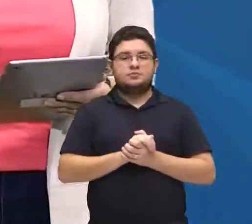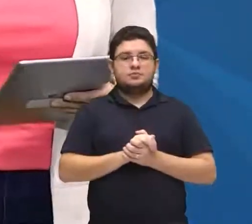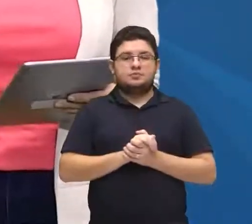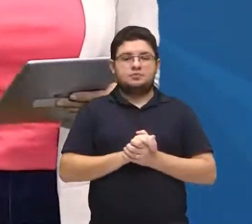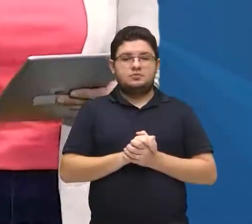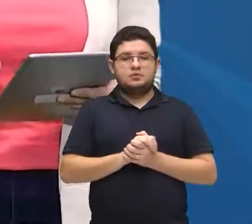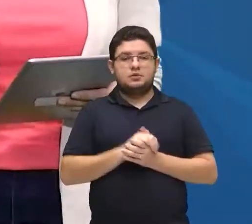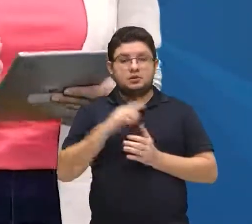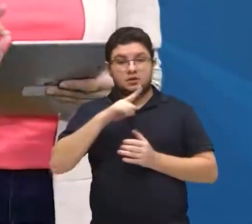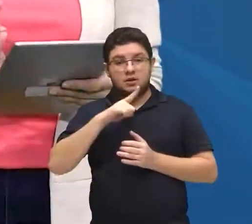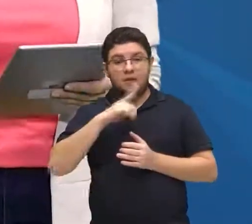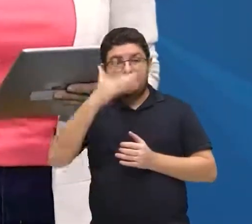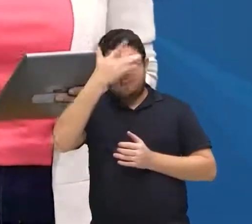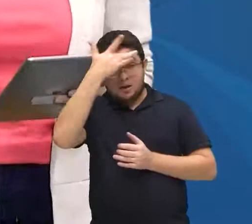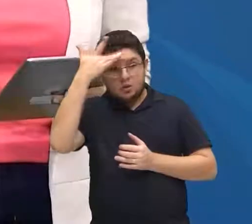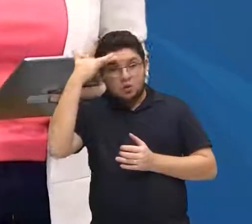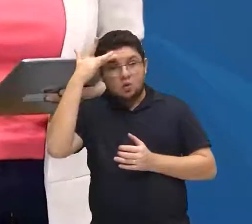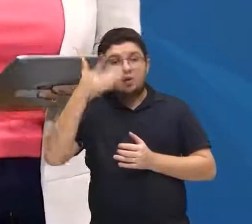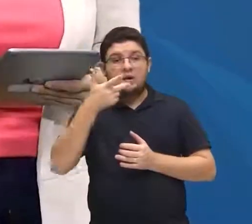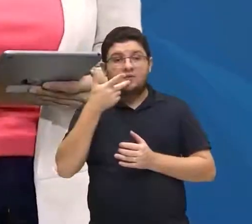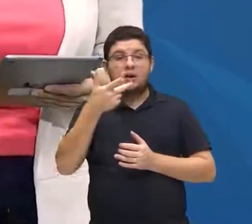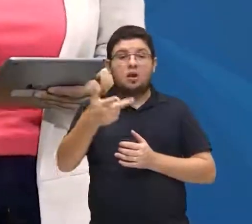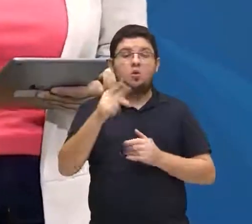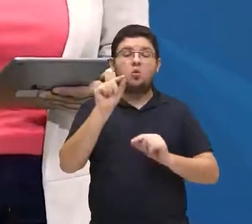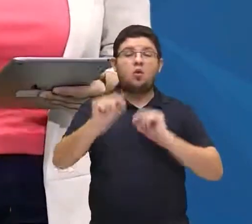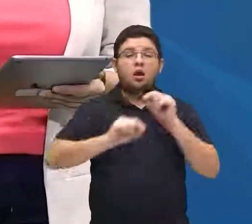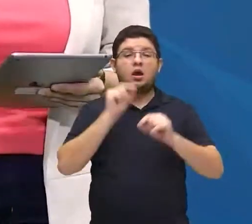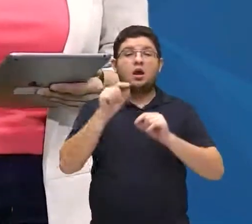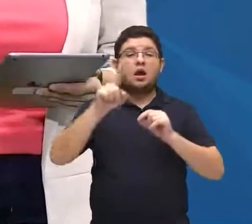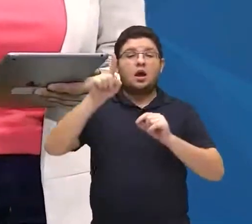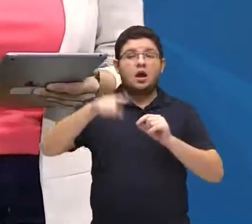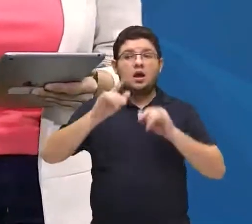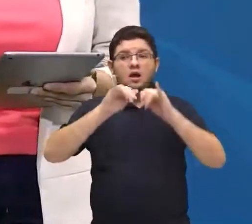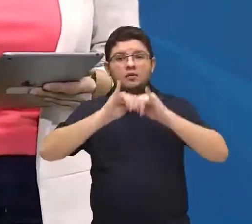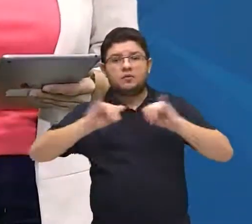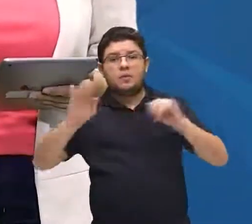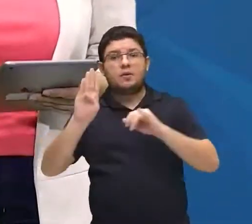Tem gente que tá dizendo, olha só, mentiras, são notícias